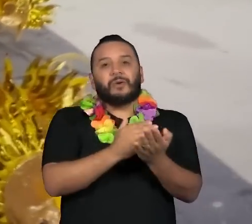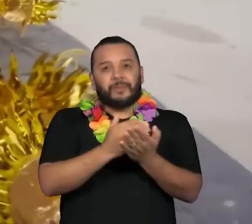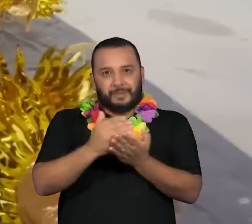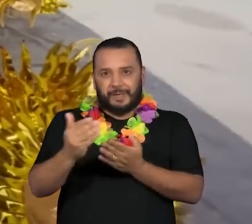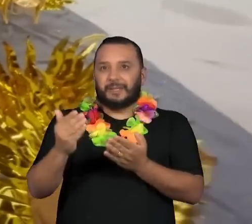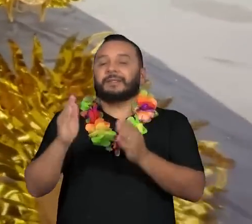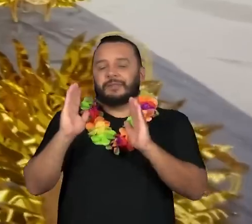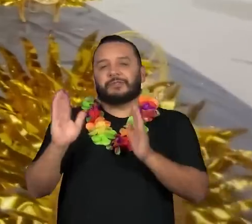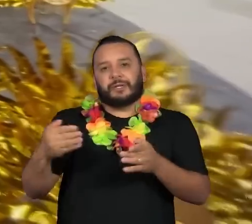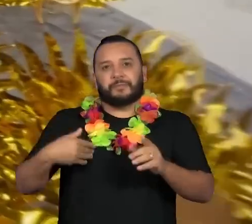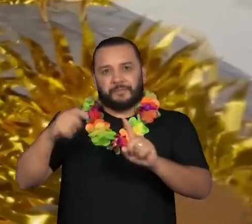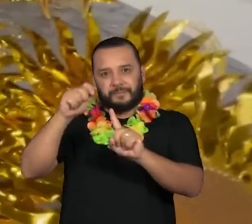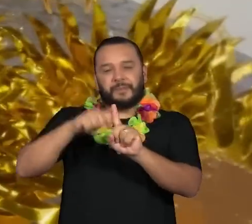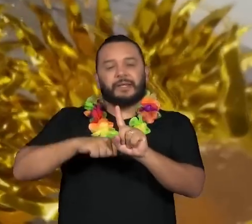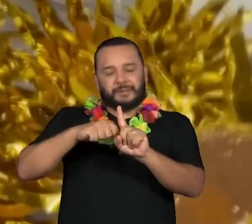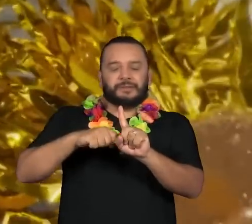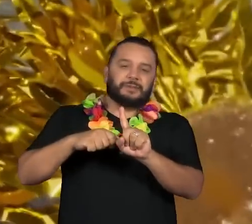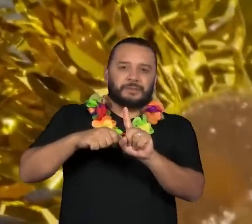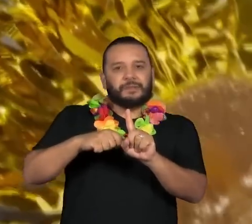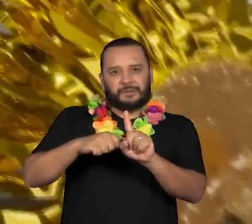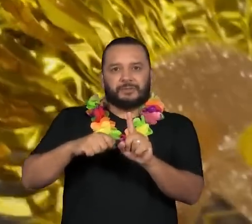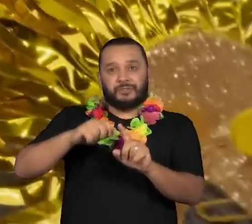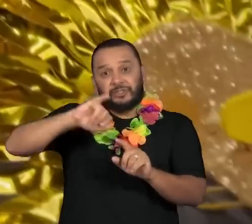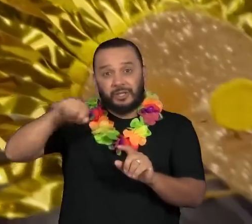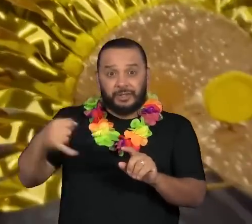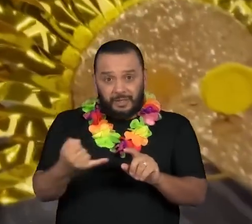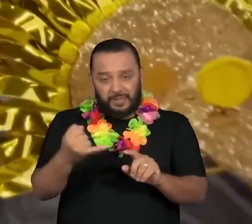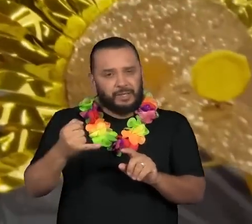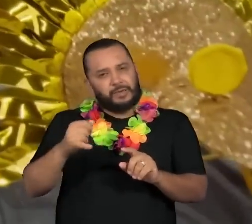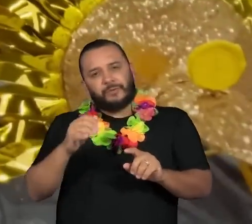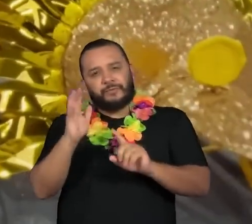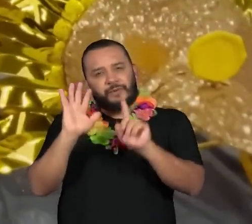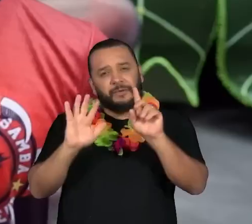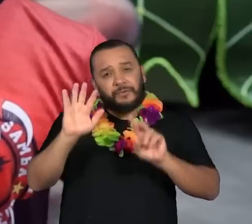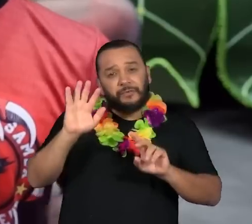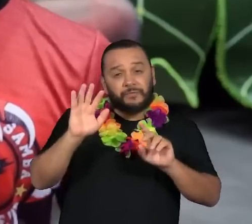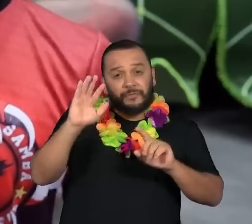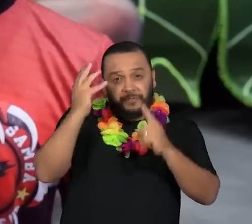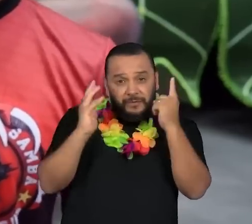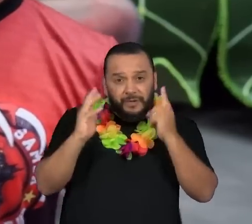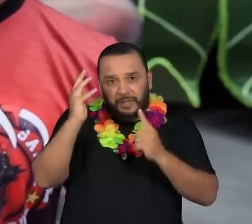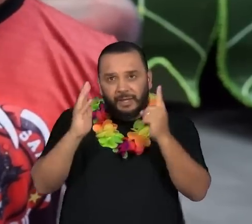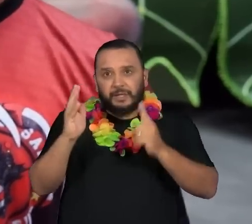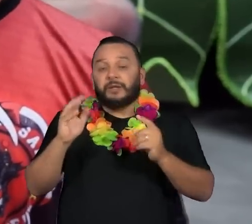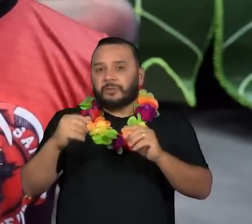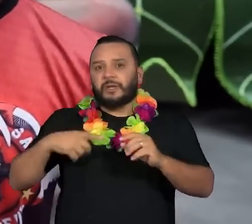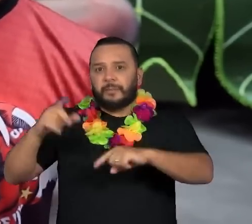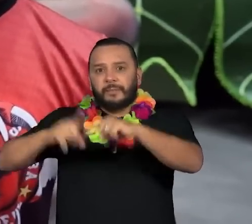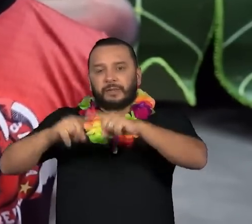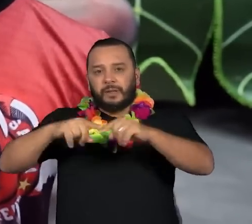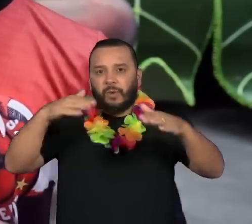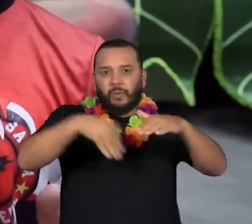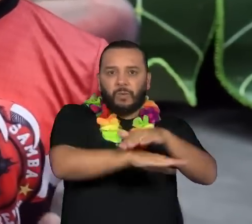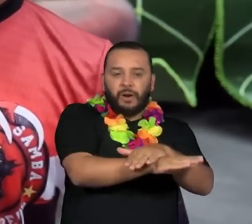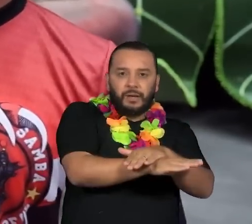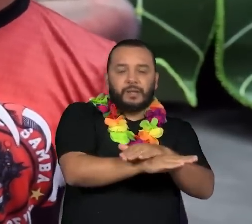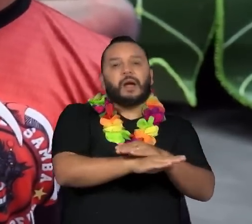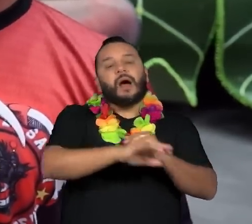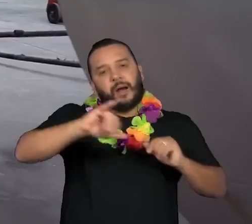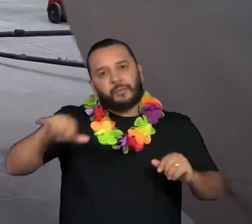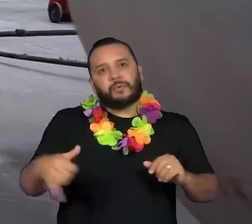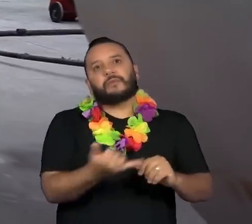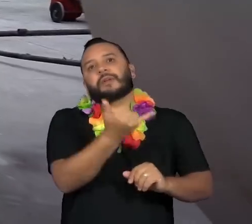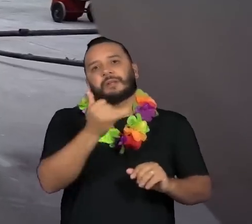com a desmontagem da alegoria, guardando-se várias peças para se aproveitar para o próximo carnaval. Passando por